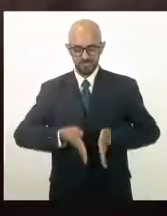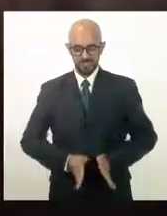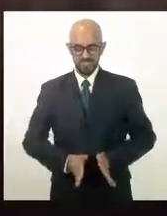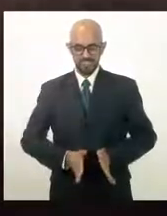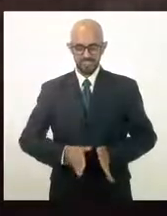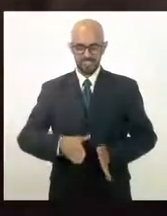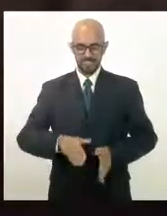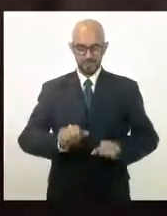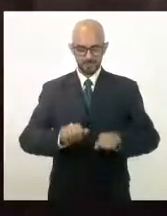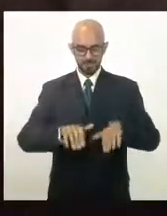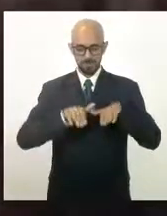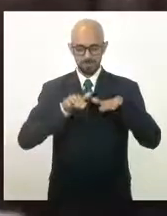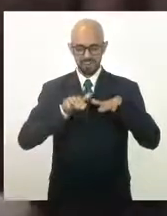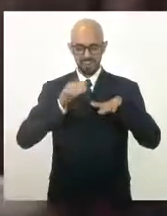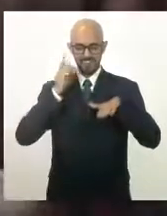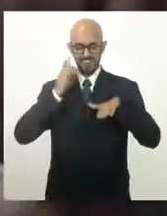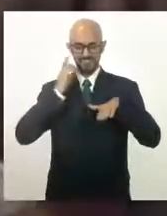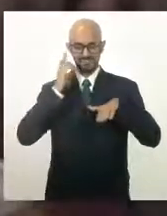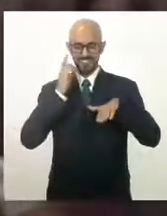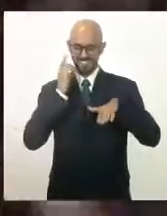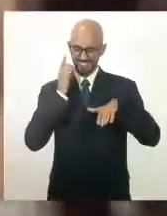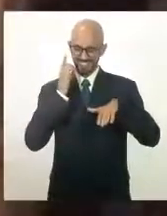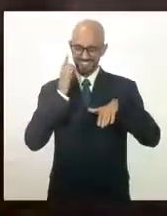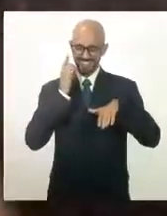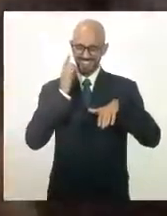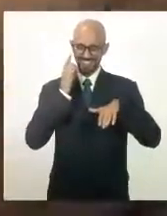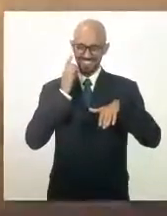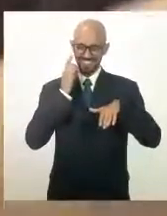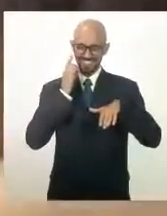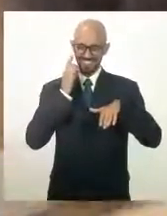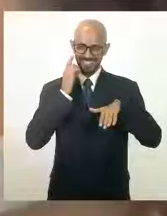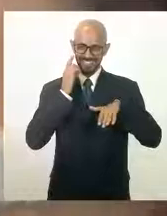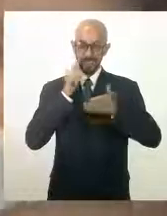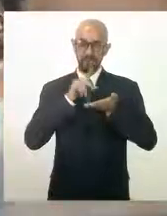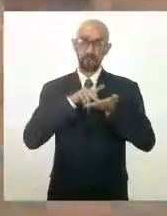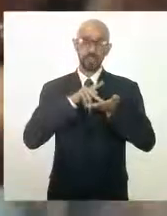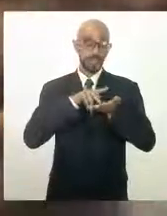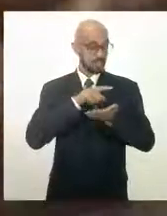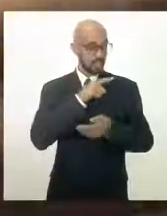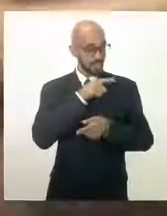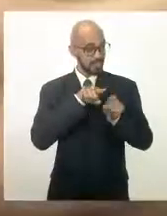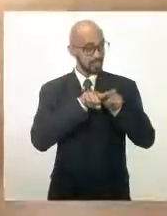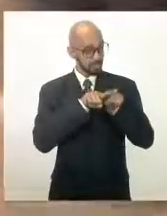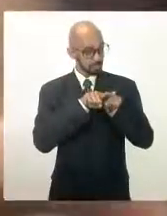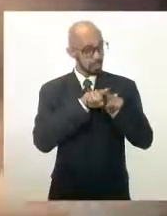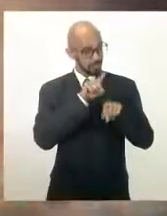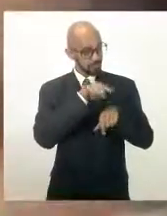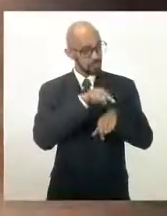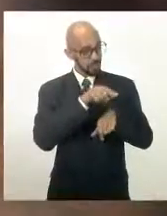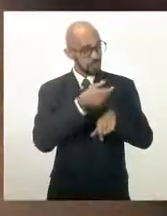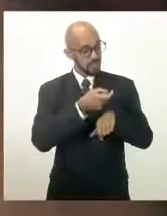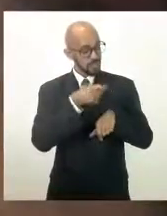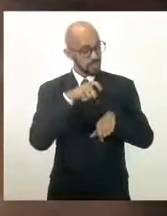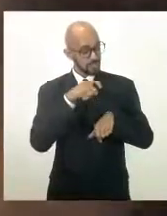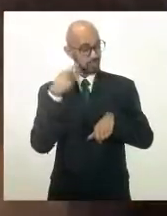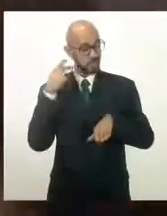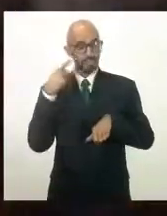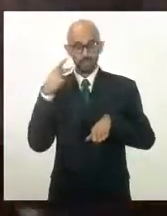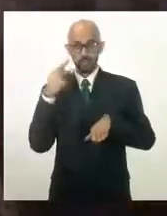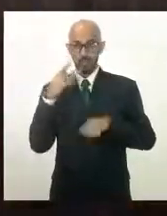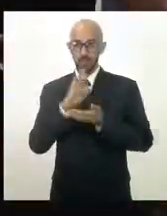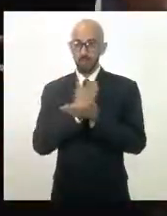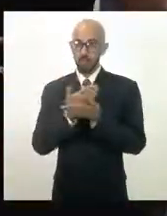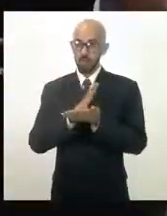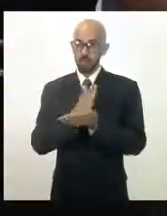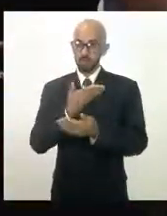no plenário. Por acaso, ela também foi vereadora, né? Com alguns colegas aqui.